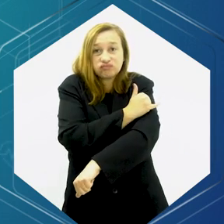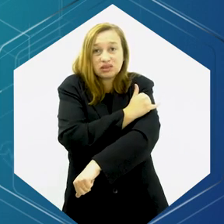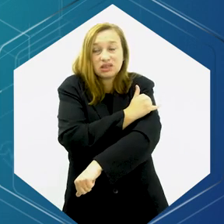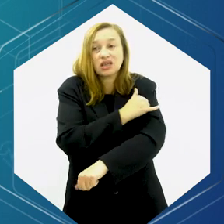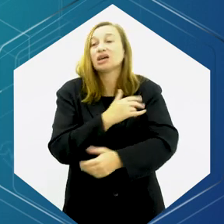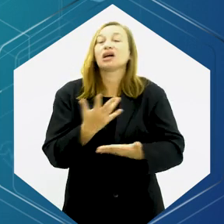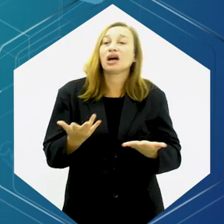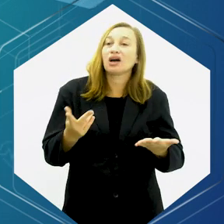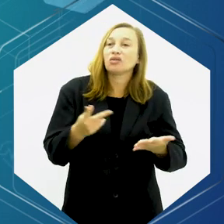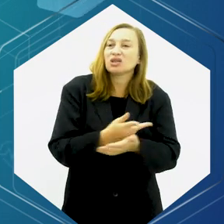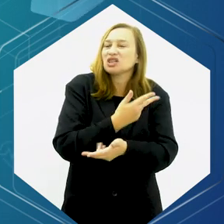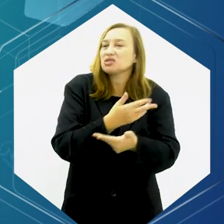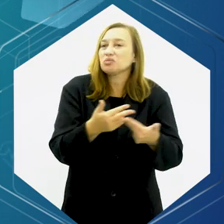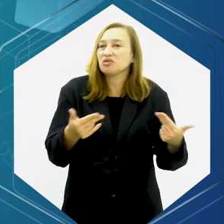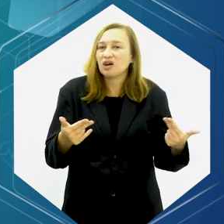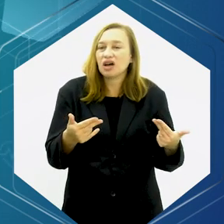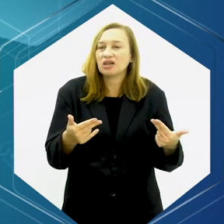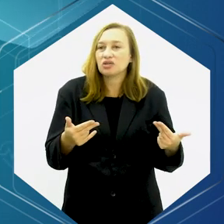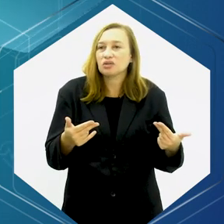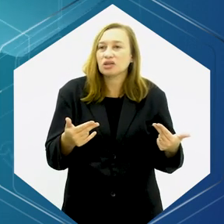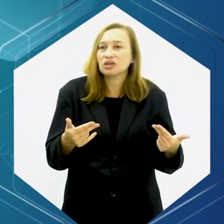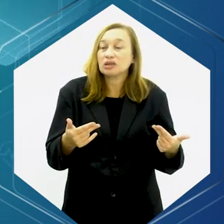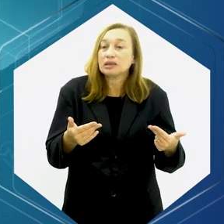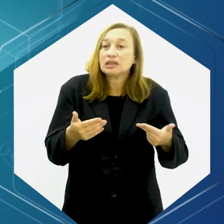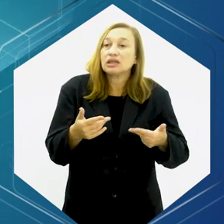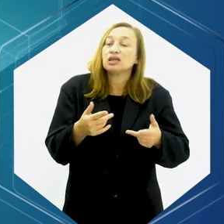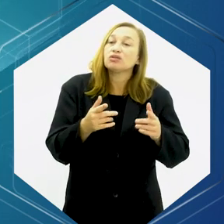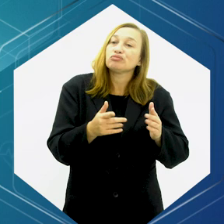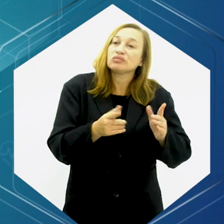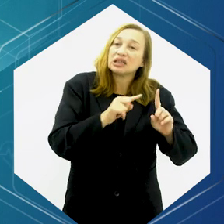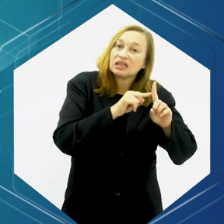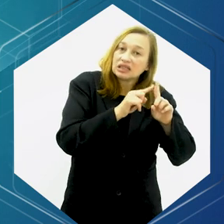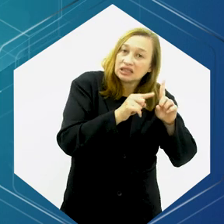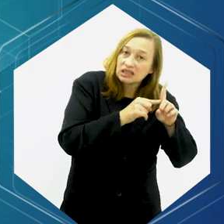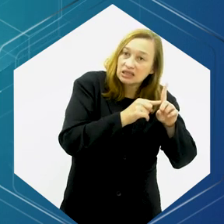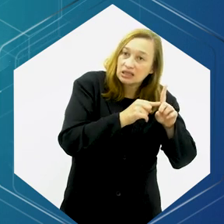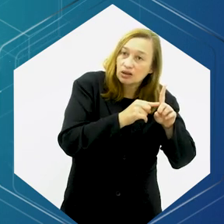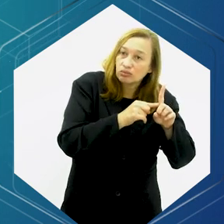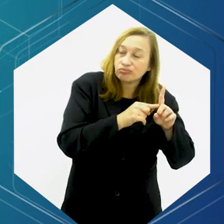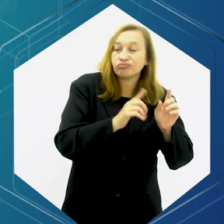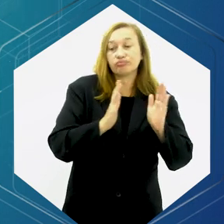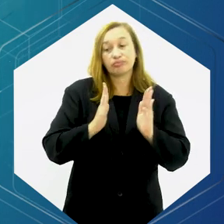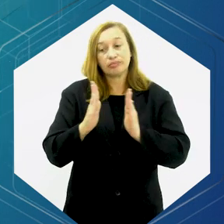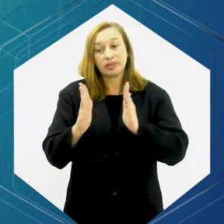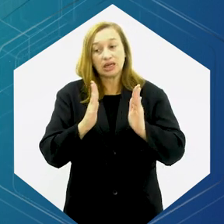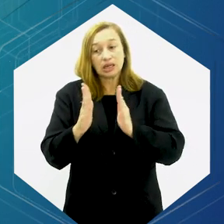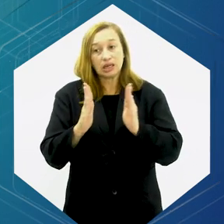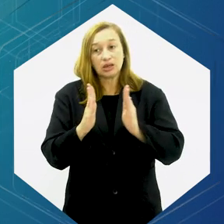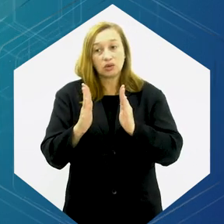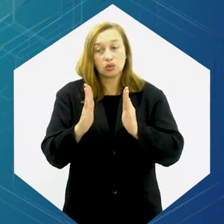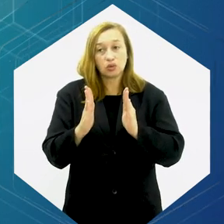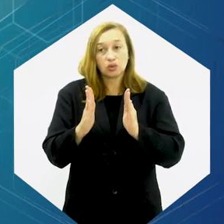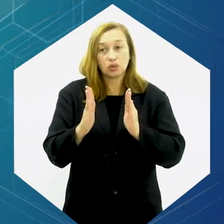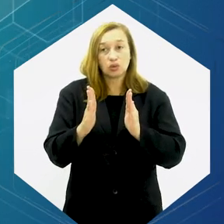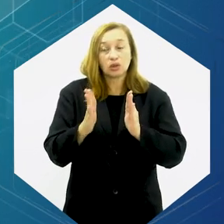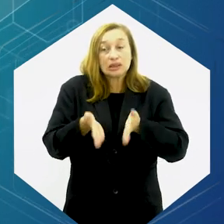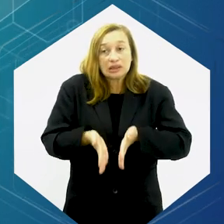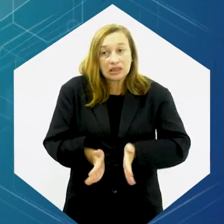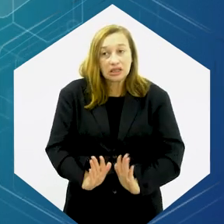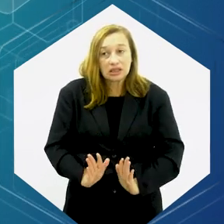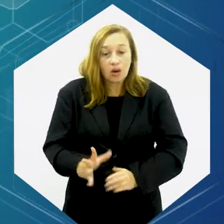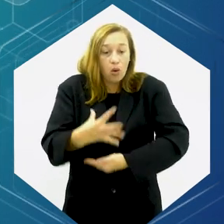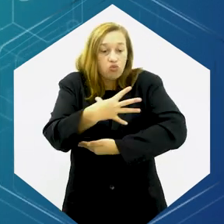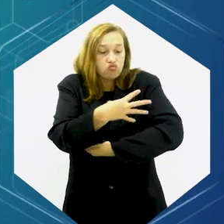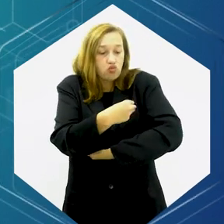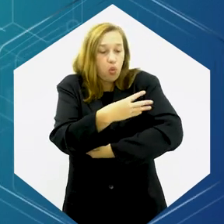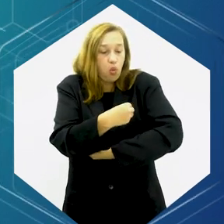e ocorrem durante a gestação depois do Nascimento que é muito importante a amamentação